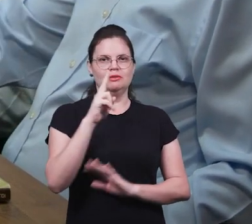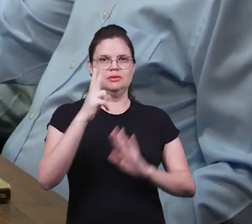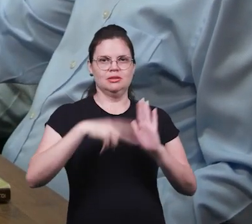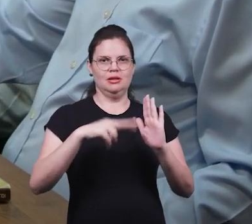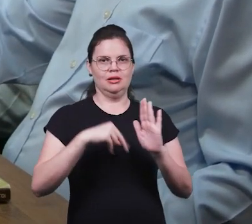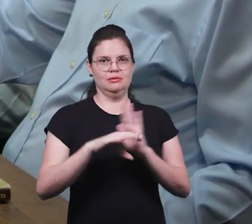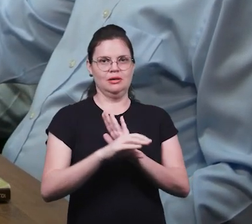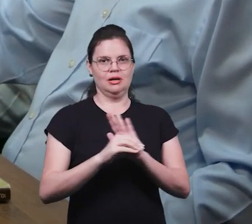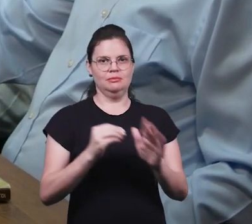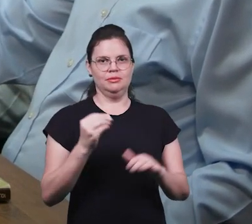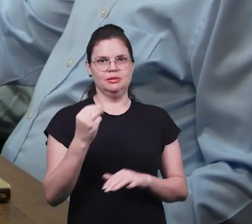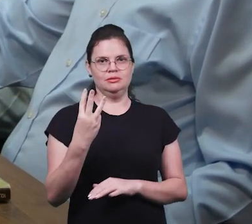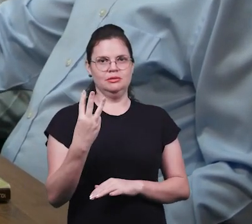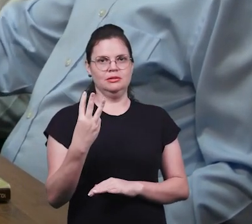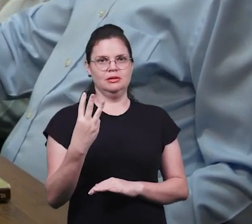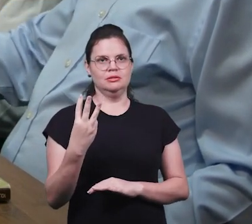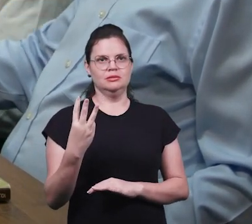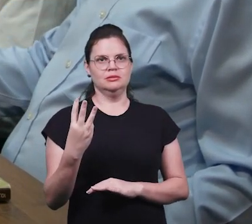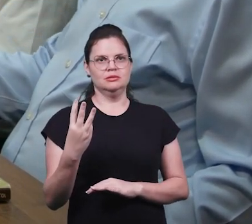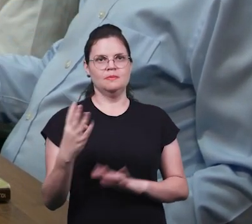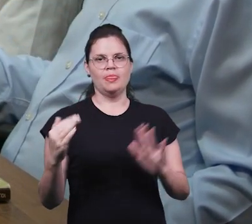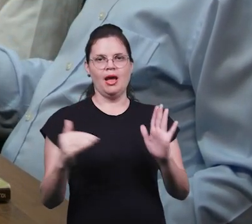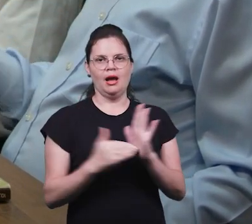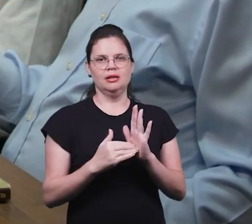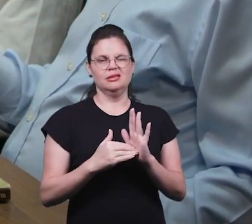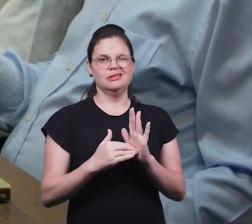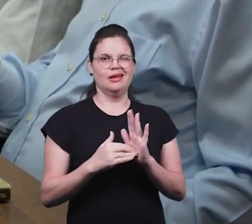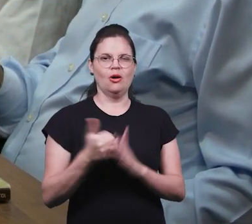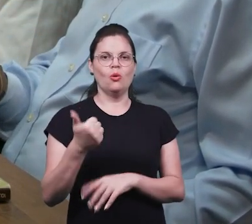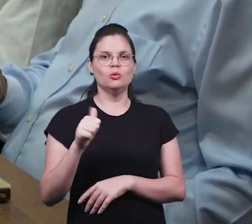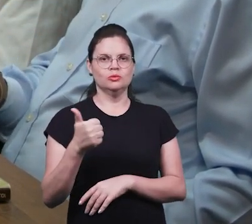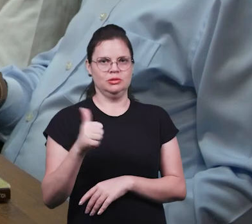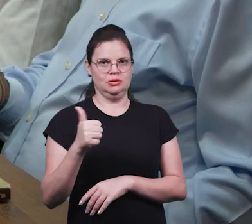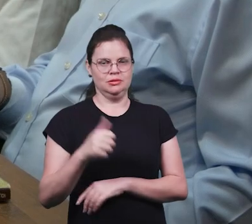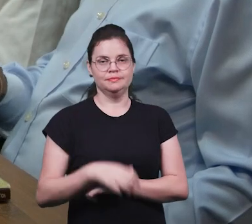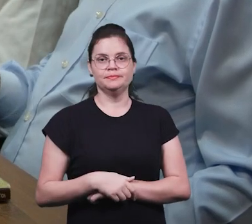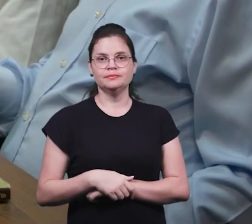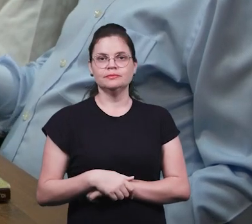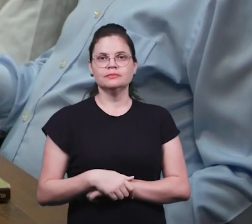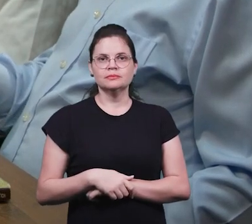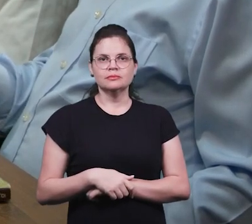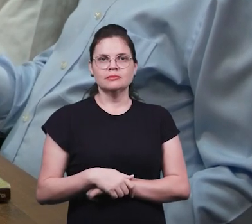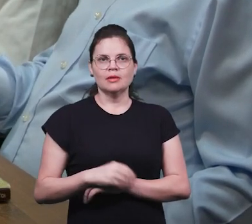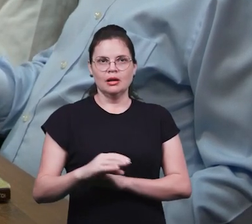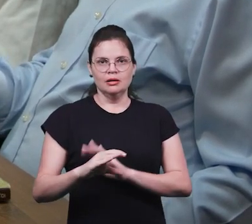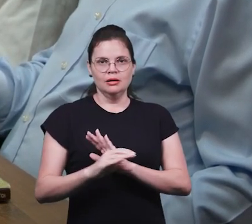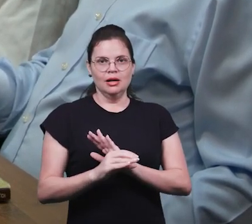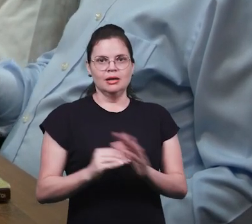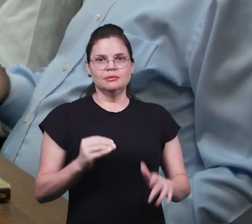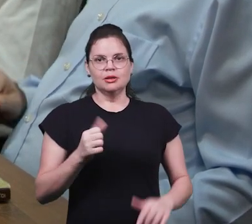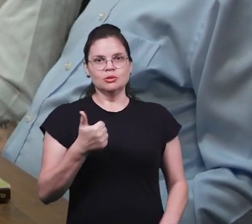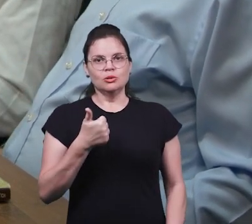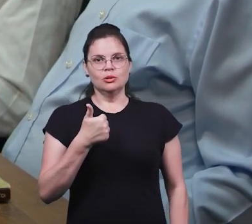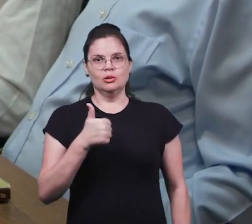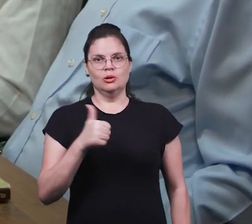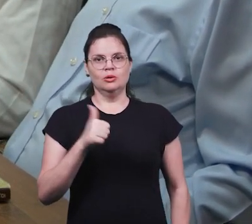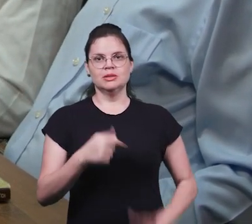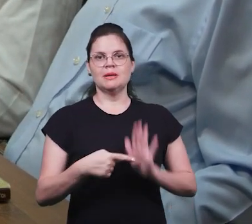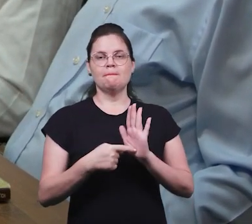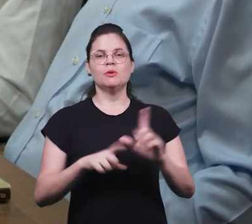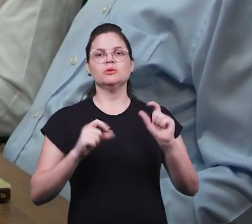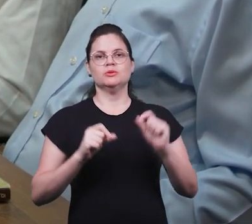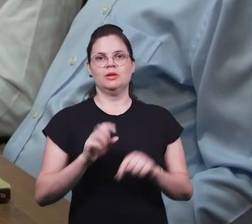3 a praticamente o final do capítulo 11. O capítulo 11, ele fala da Torre de